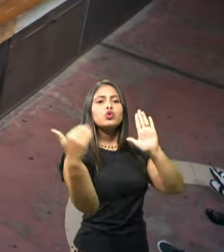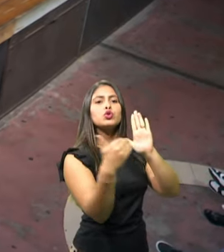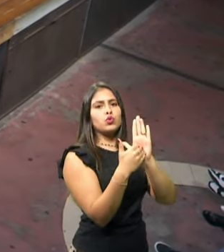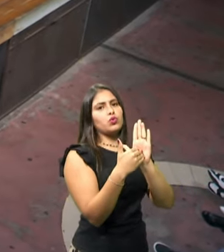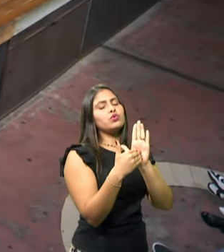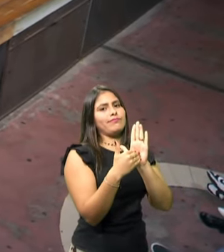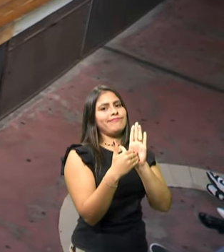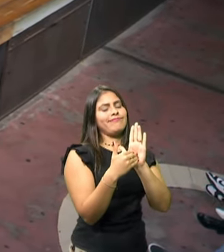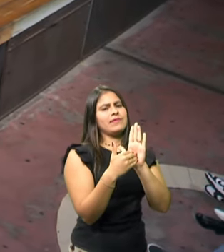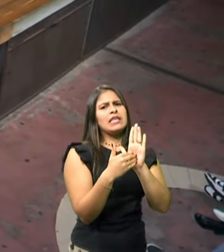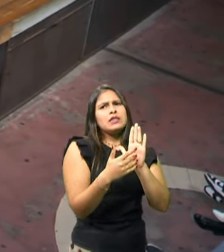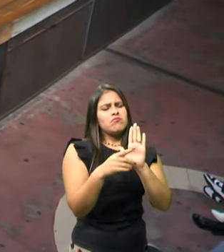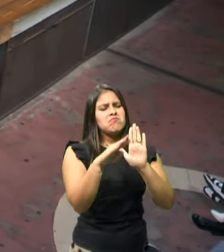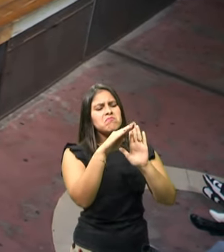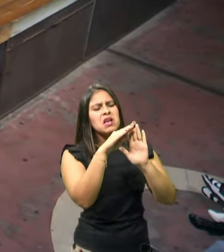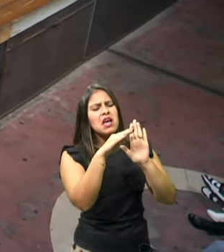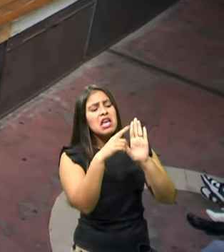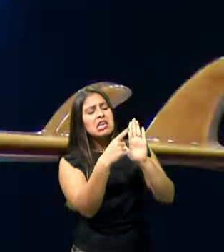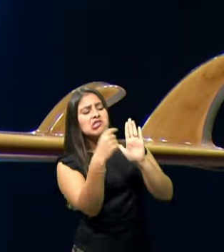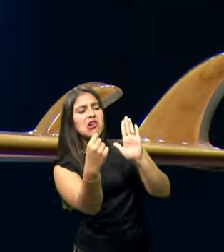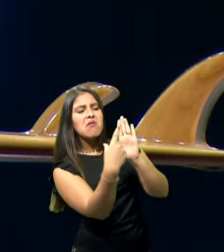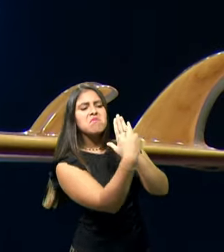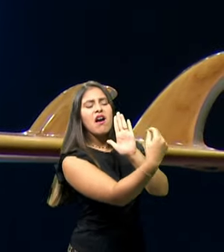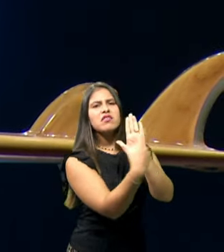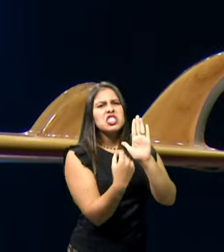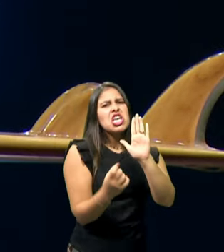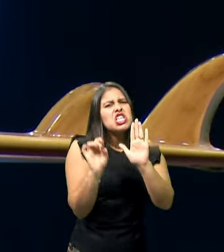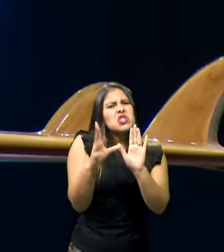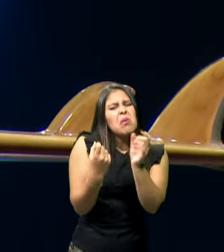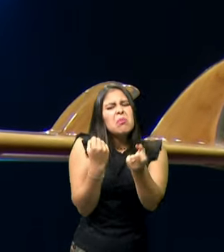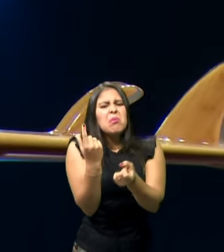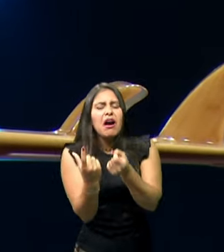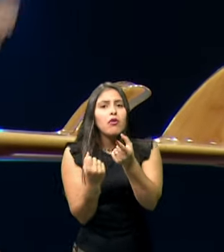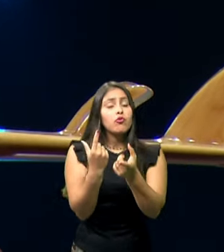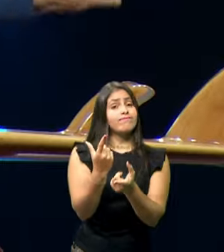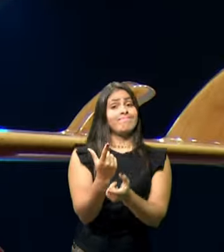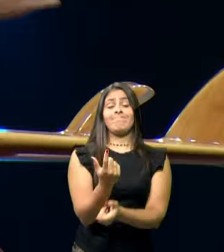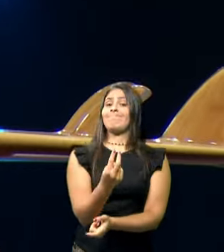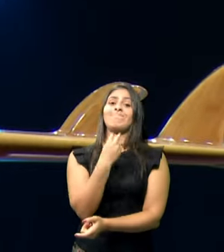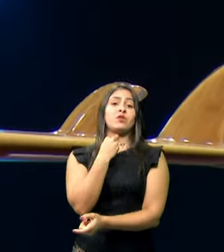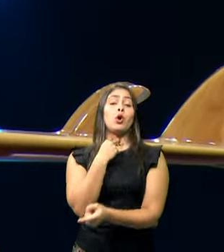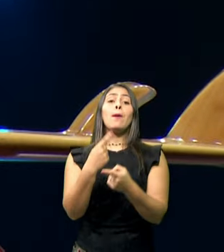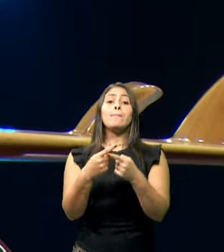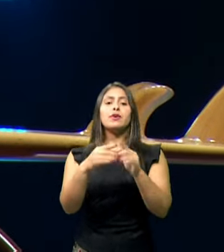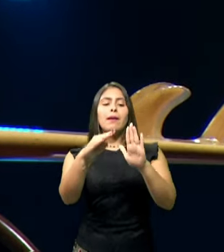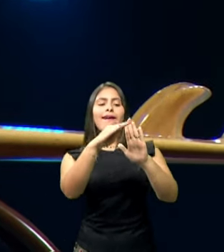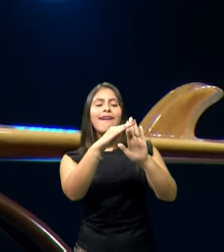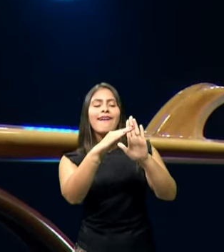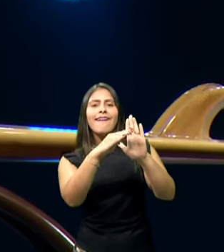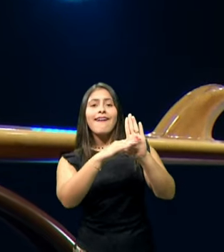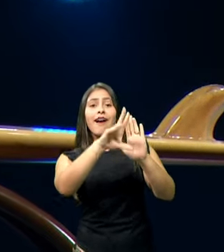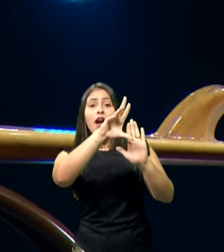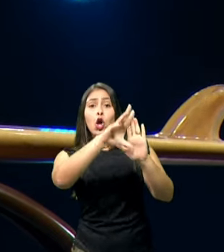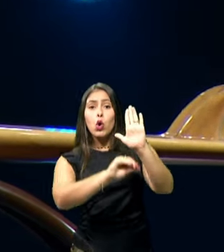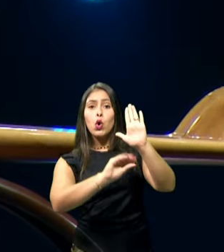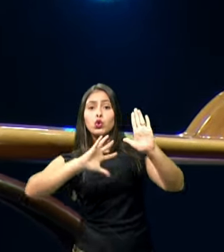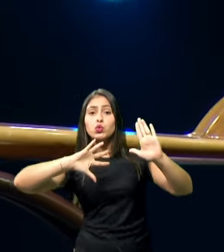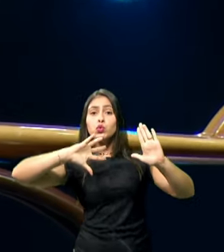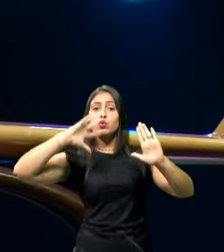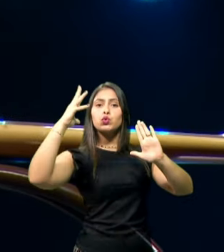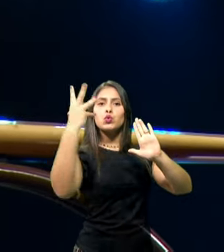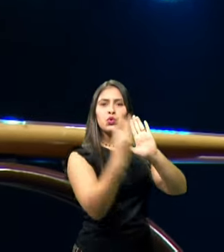não adianta querer usar um elemento que eu vou falar, porque não vai funcionar. Porque elementos constrói e